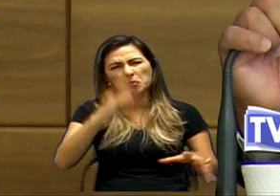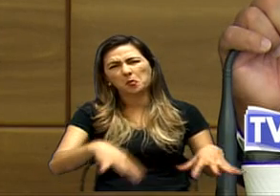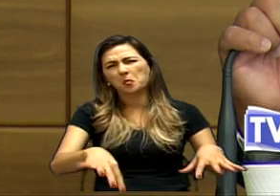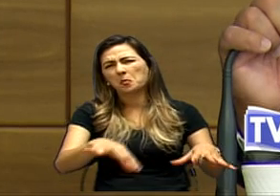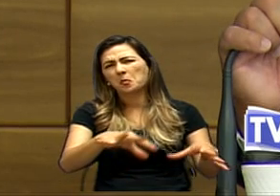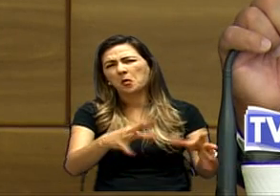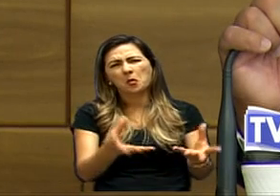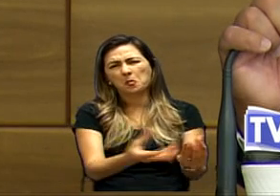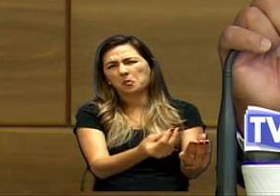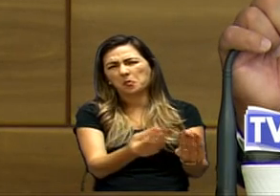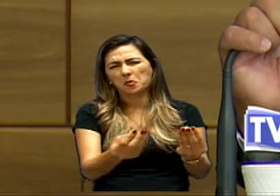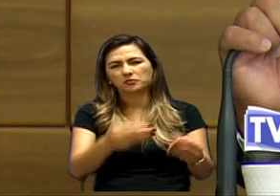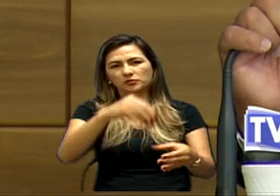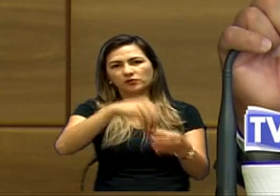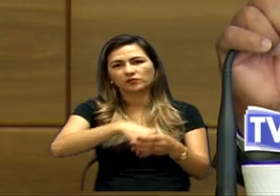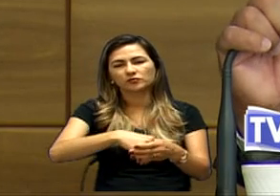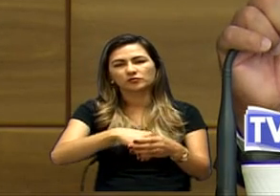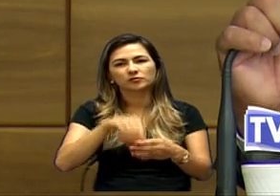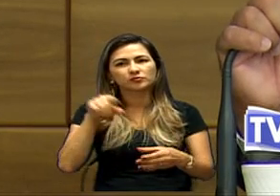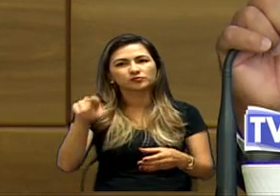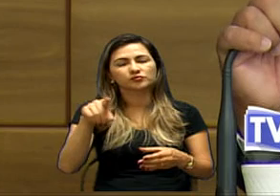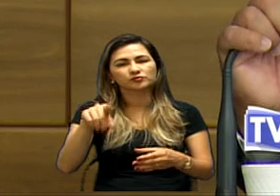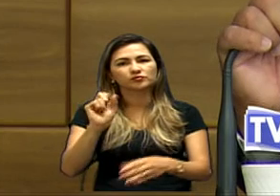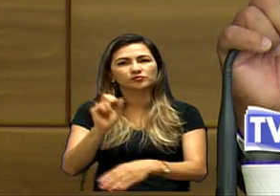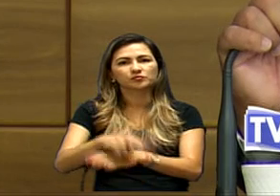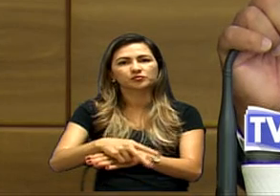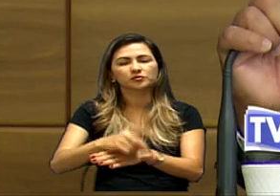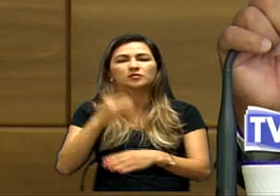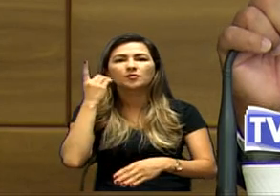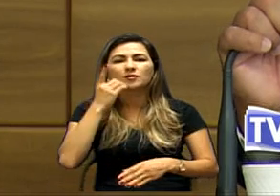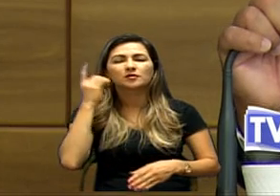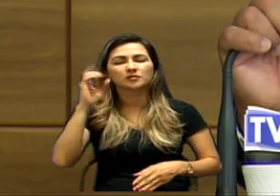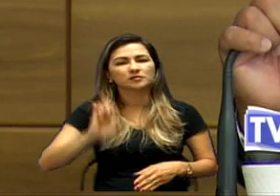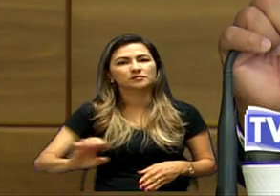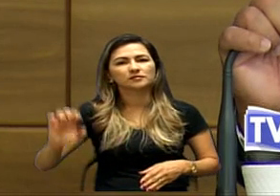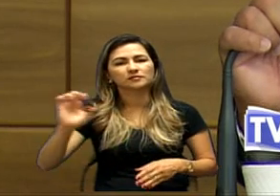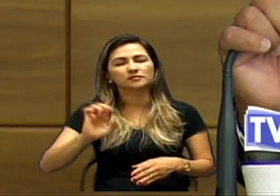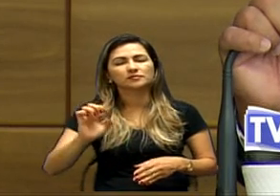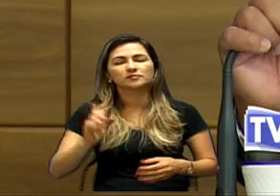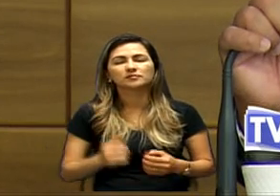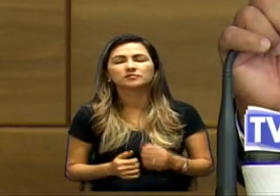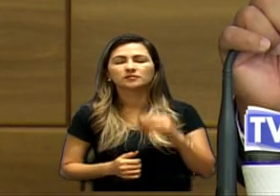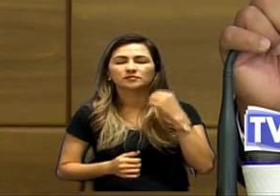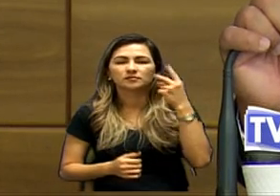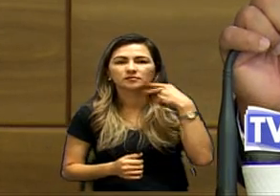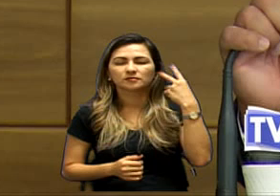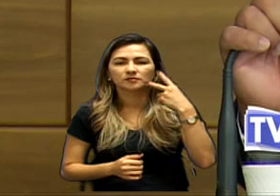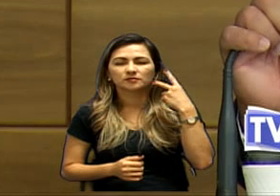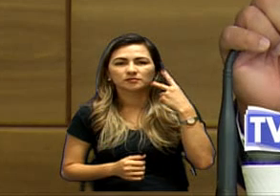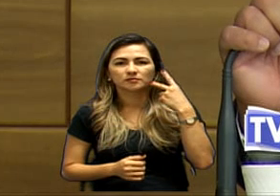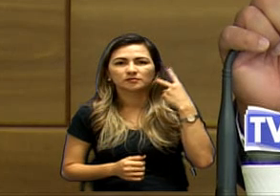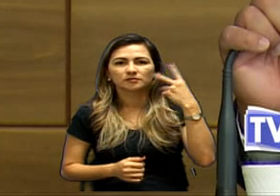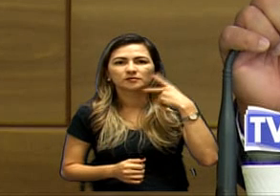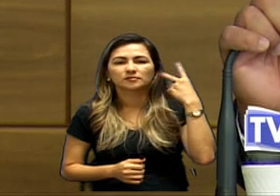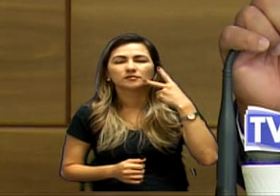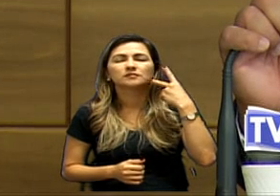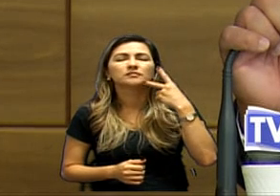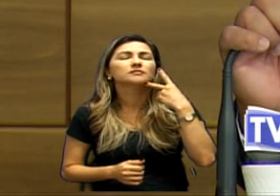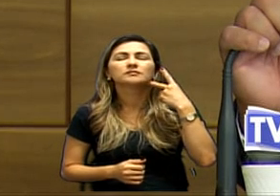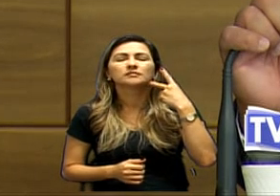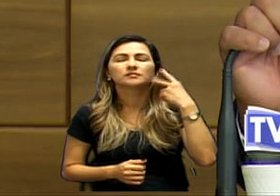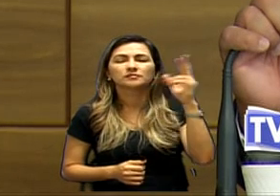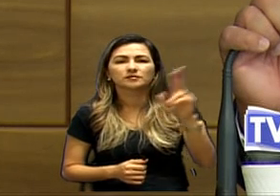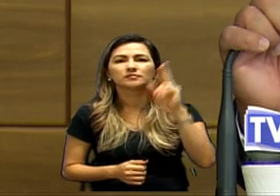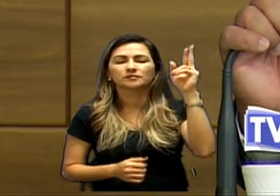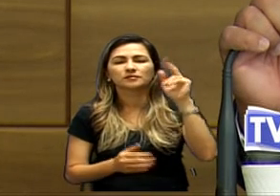estadual para o mandato 2019-2022. Votos, vereador Rodrigo Manga. Parabéns aos dois eleitos pela cidade de Sorocaba,